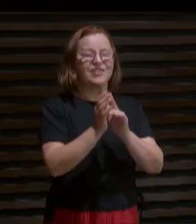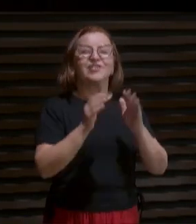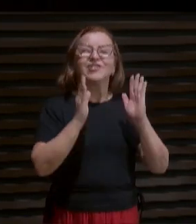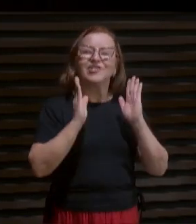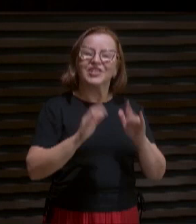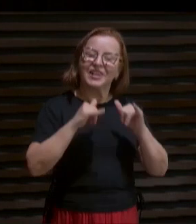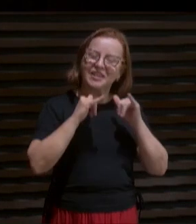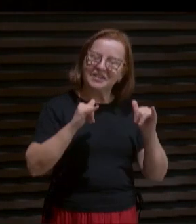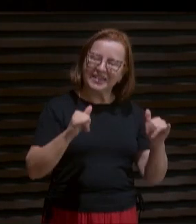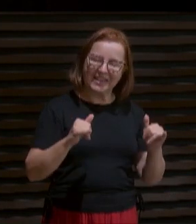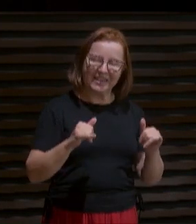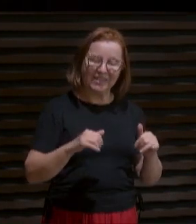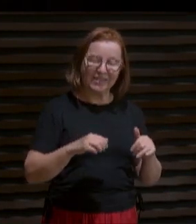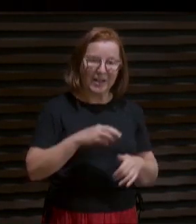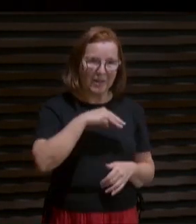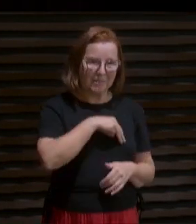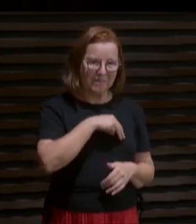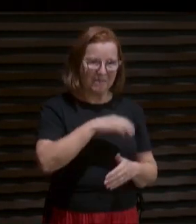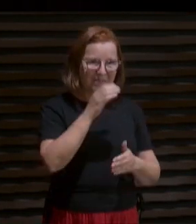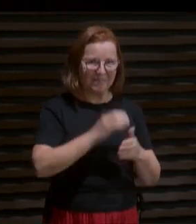capítulo 24 de Mateus,